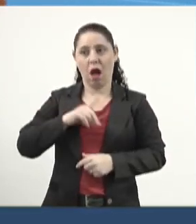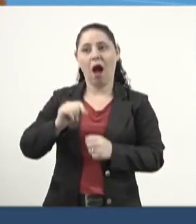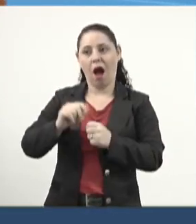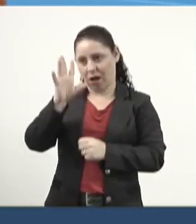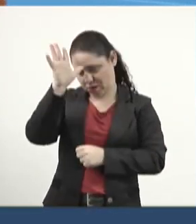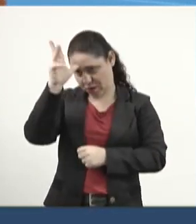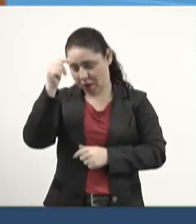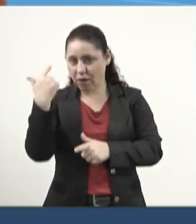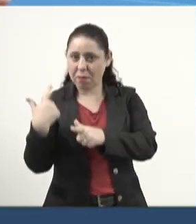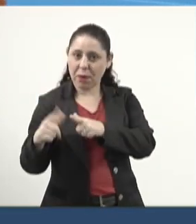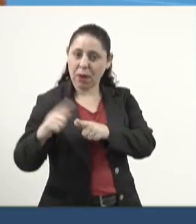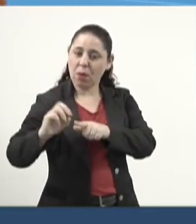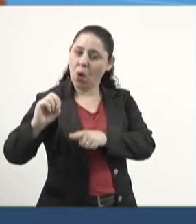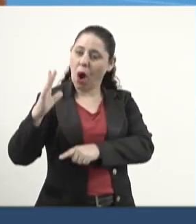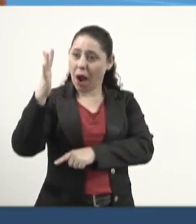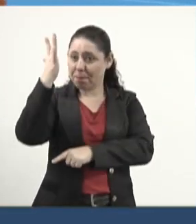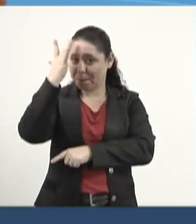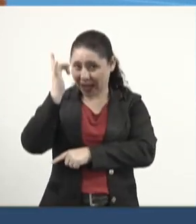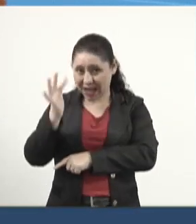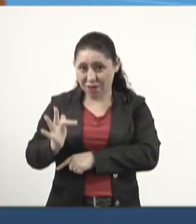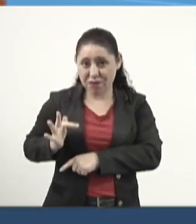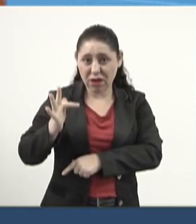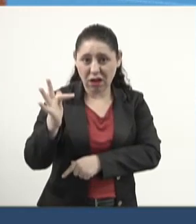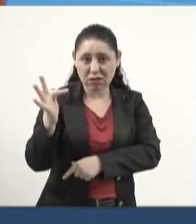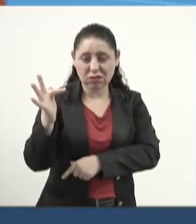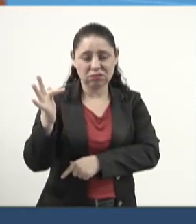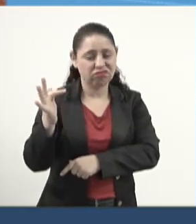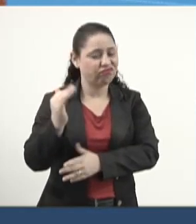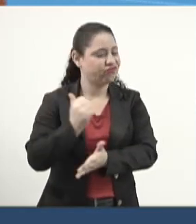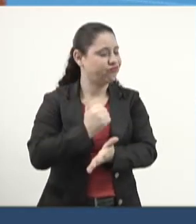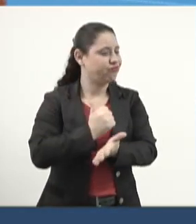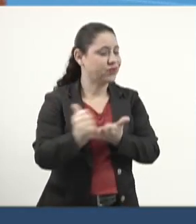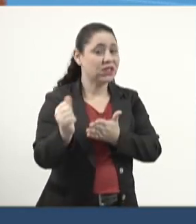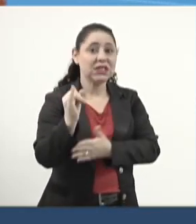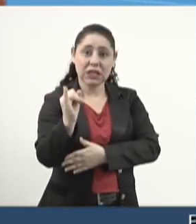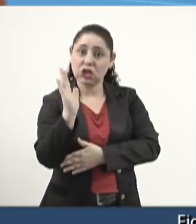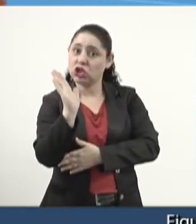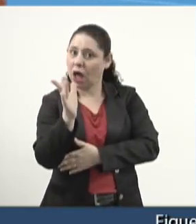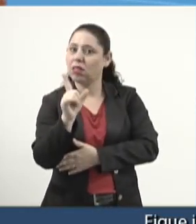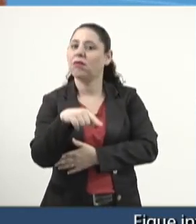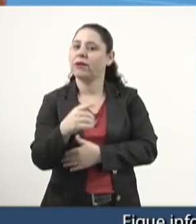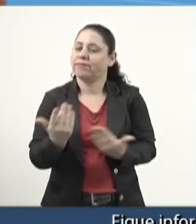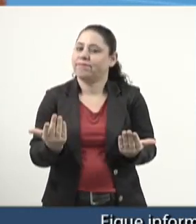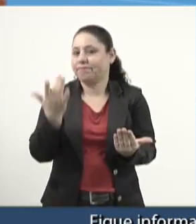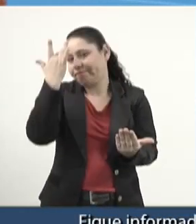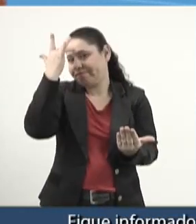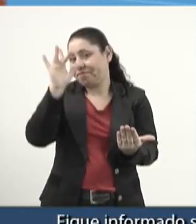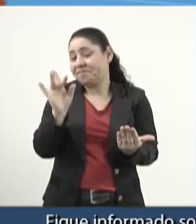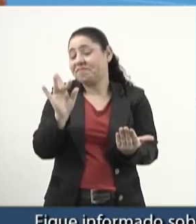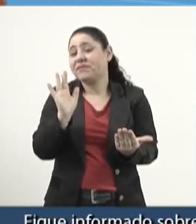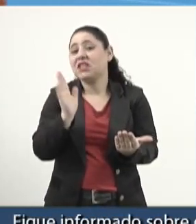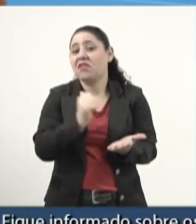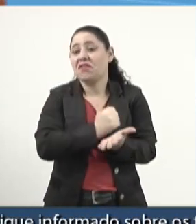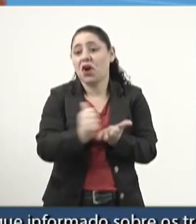providências hoje ou amanhã vai ser tarde demais. Se já não for tarde,